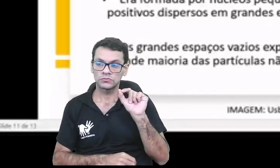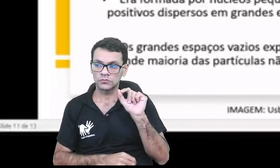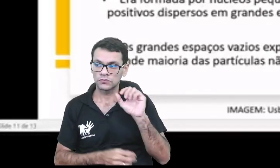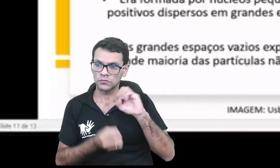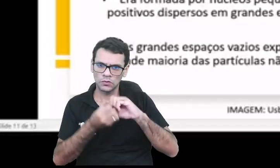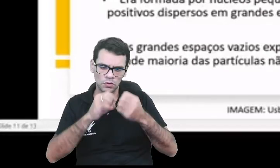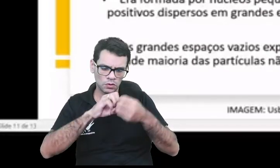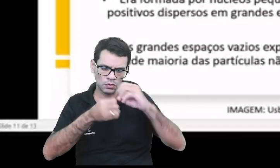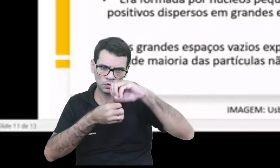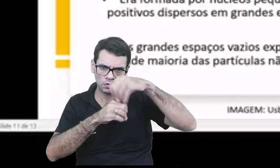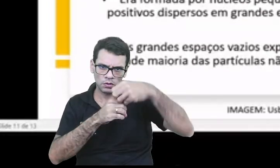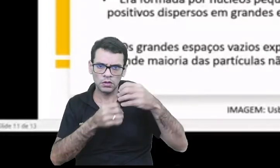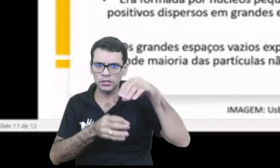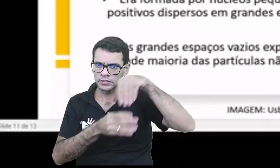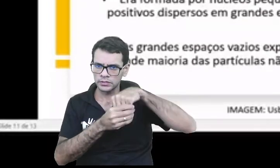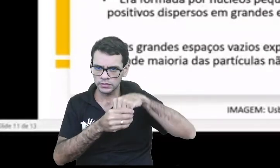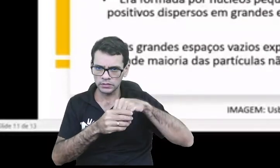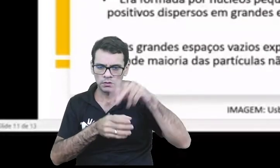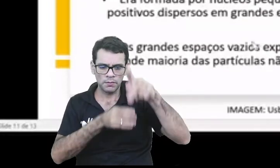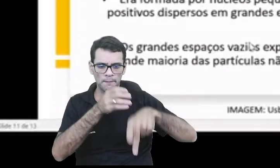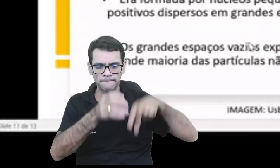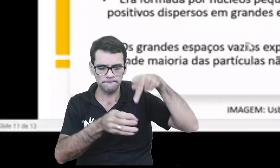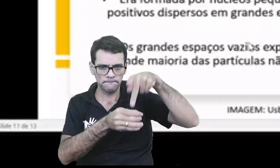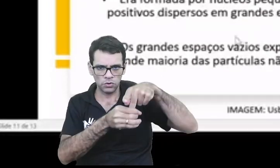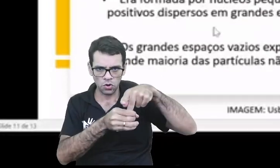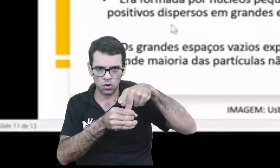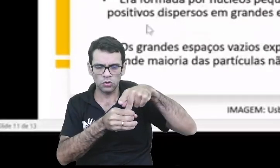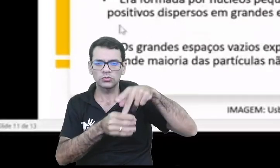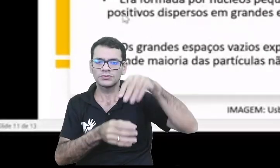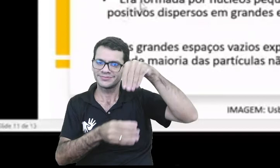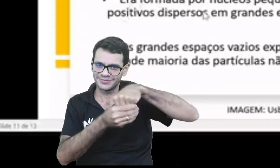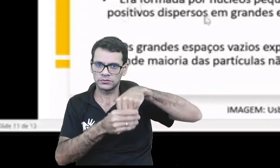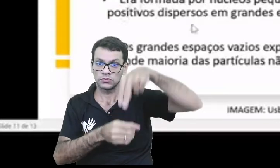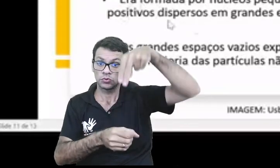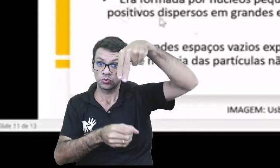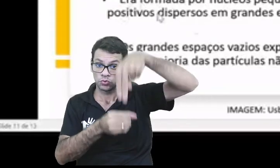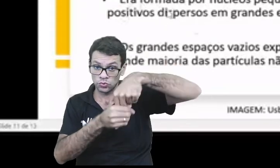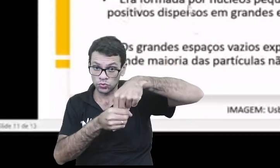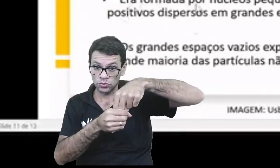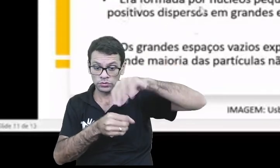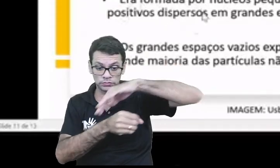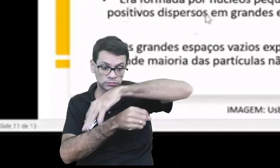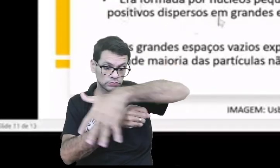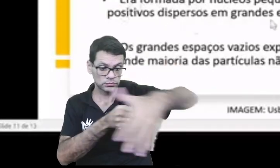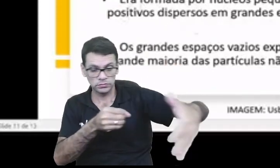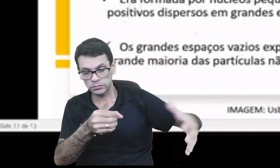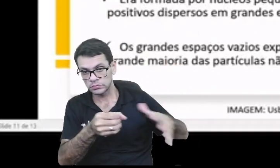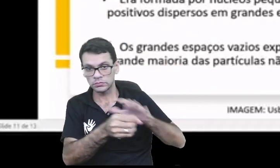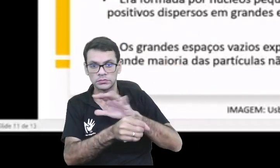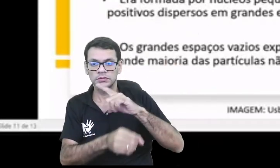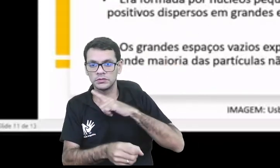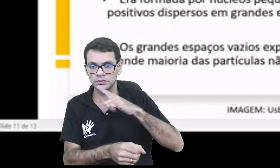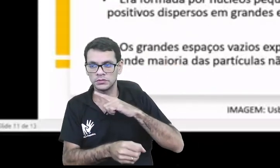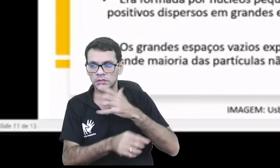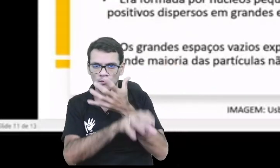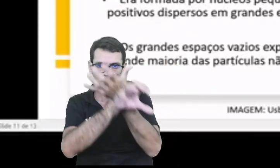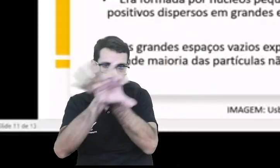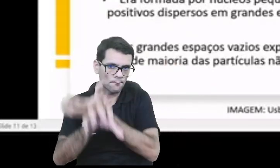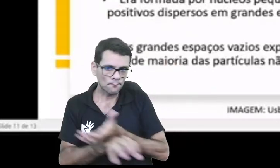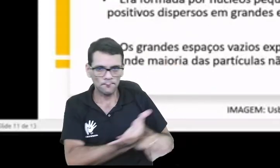partículas positivas, prótons, estão no núcleo. E o que tem em volta dele, né, está disperso um grande espaço